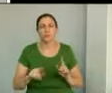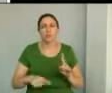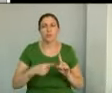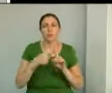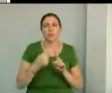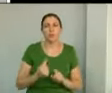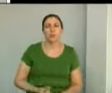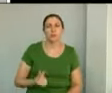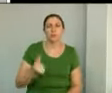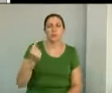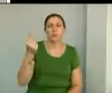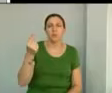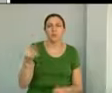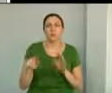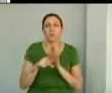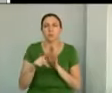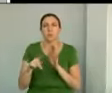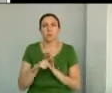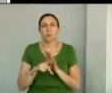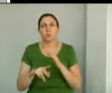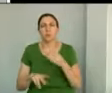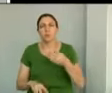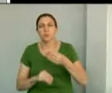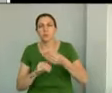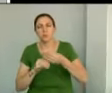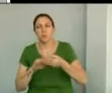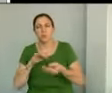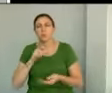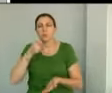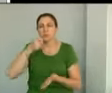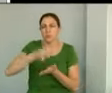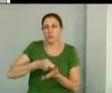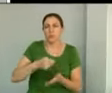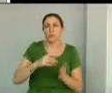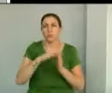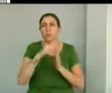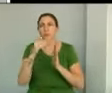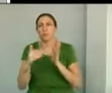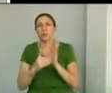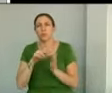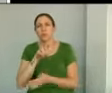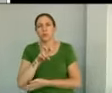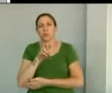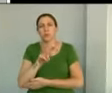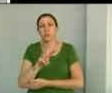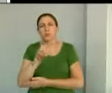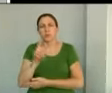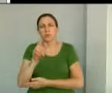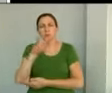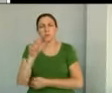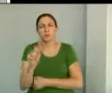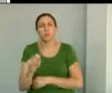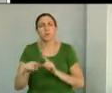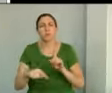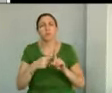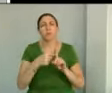aí das emendas impositivas. Então, nós temos aqui o total de R$ 535 milhões, mais R$ 25 da